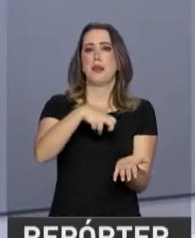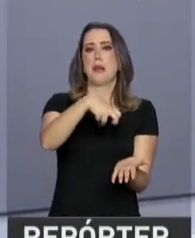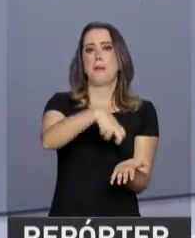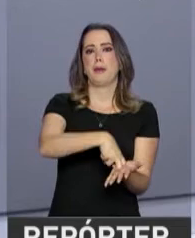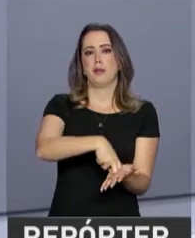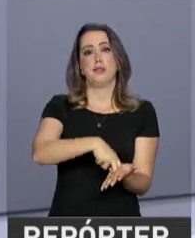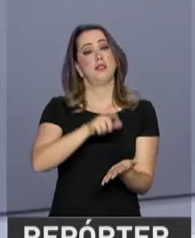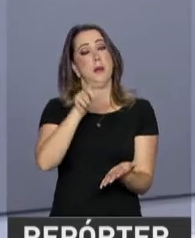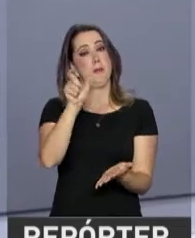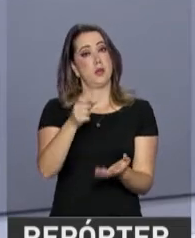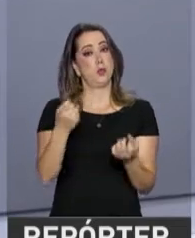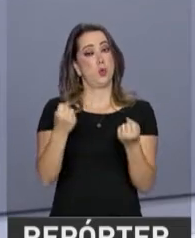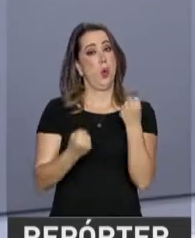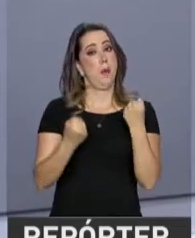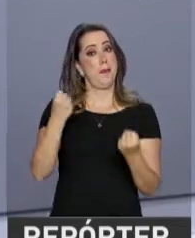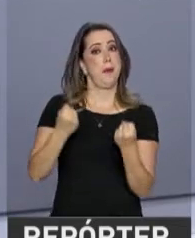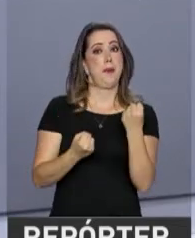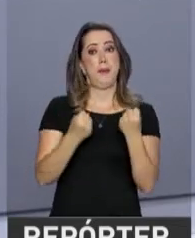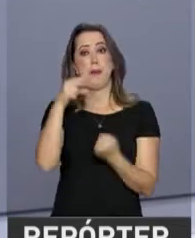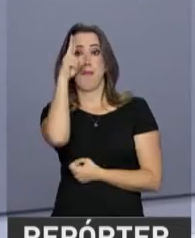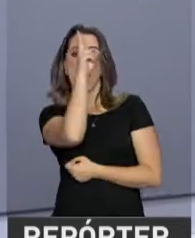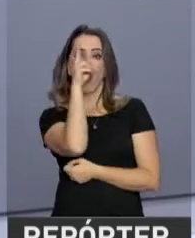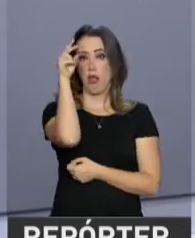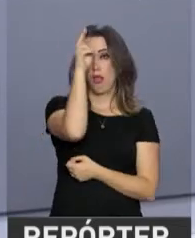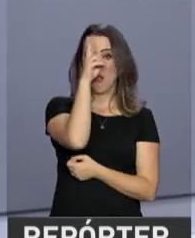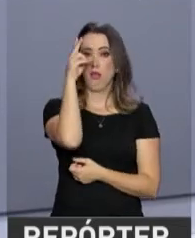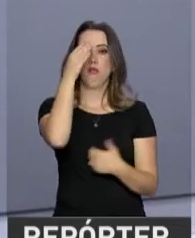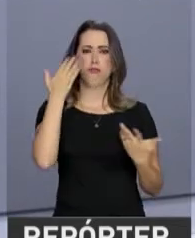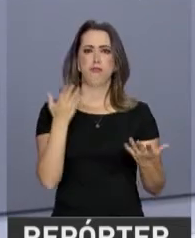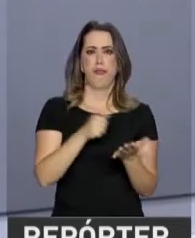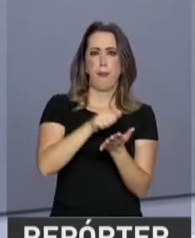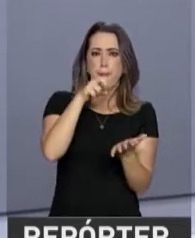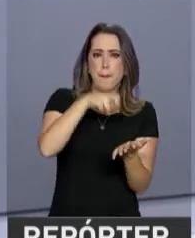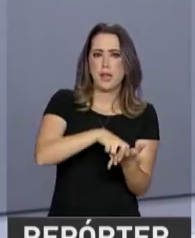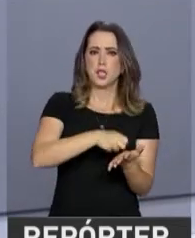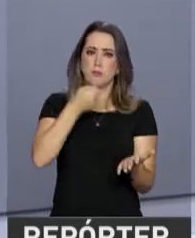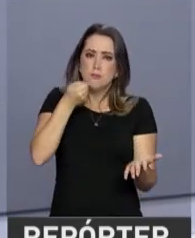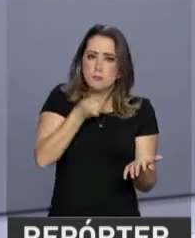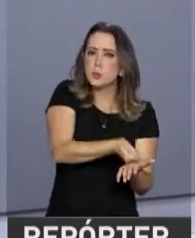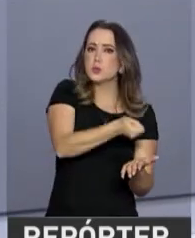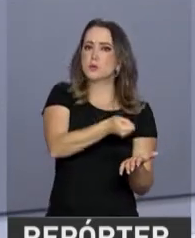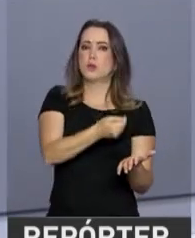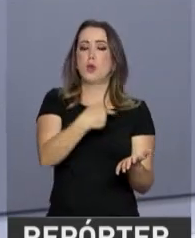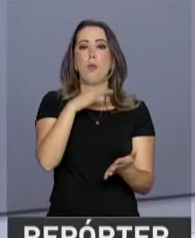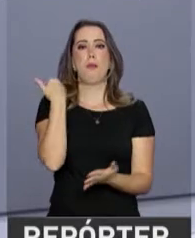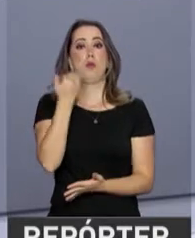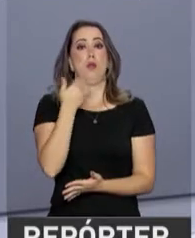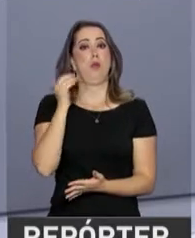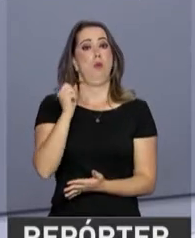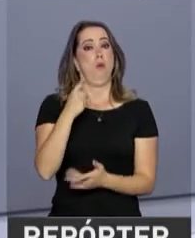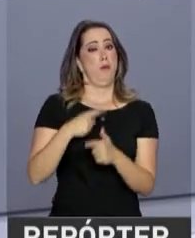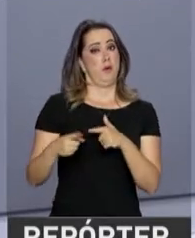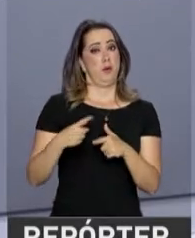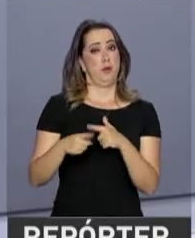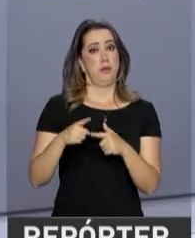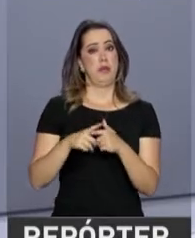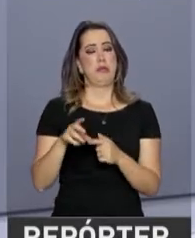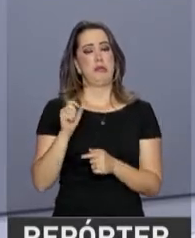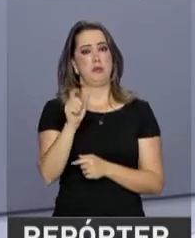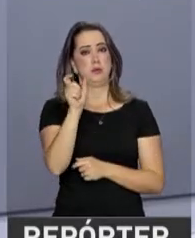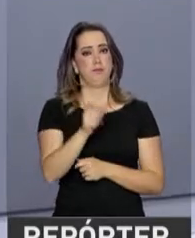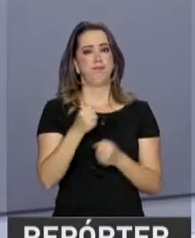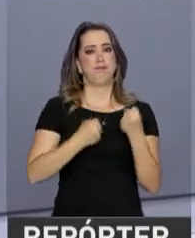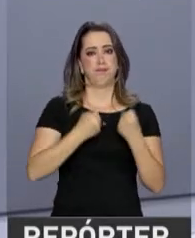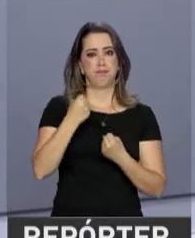motorista que dirigir embriagado. Agora a punição será mais rígida para o condutor que cometer homicídio ou causar lesão grave ou gravíssima